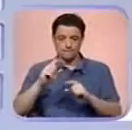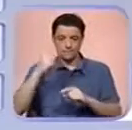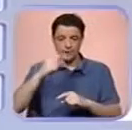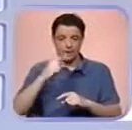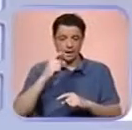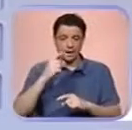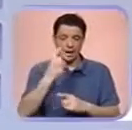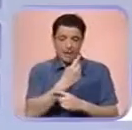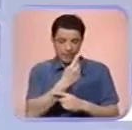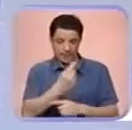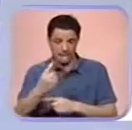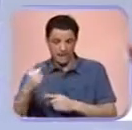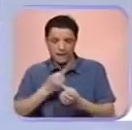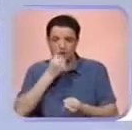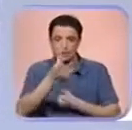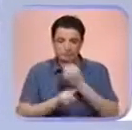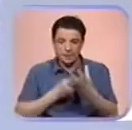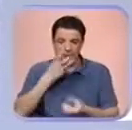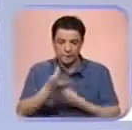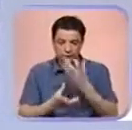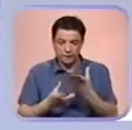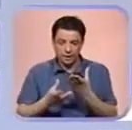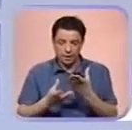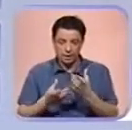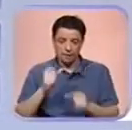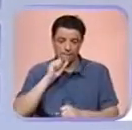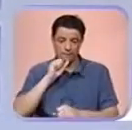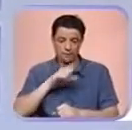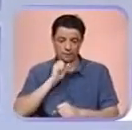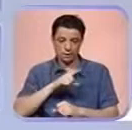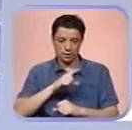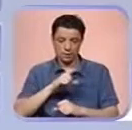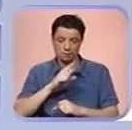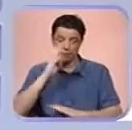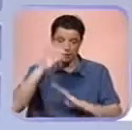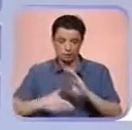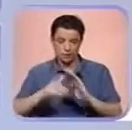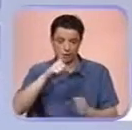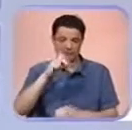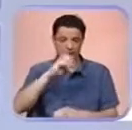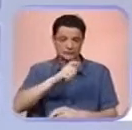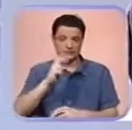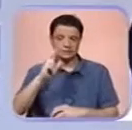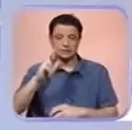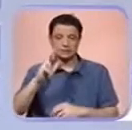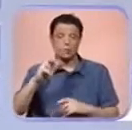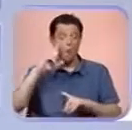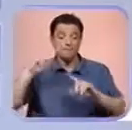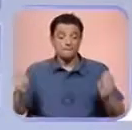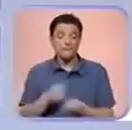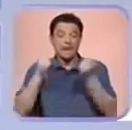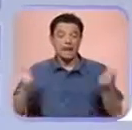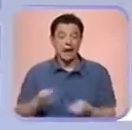caso ser examinado e explicadas as expectativas daquilo que pode ocorrer. O laser não é nenhum milagre, é